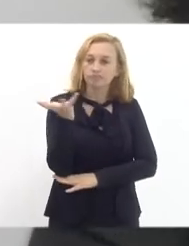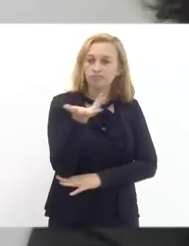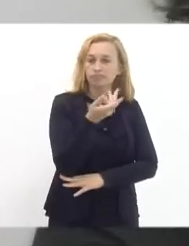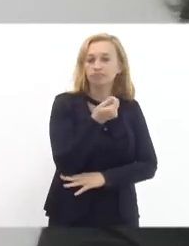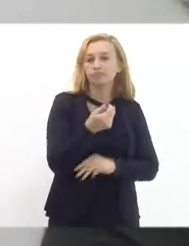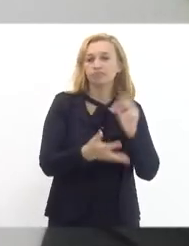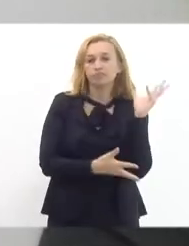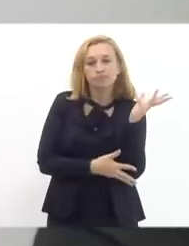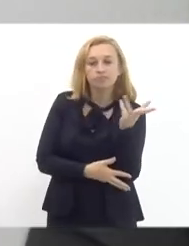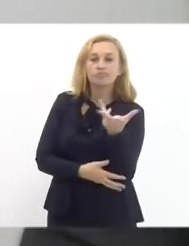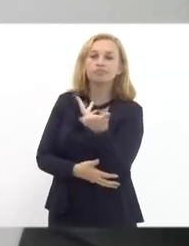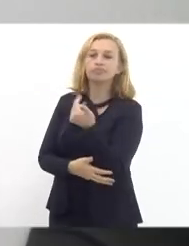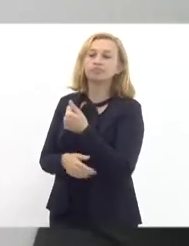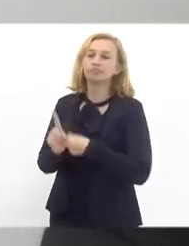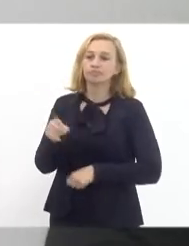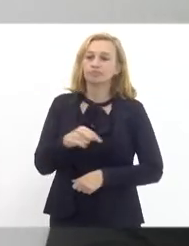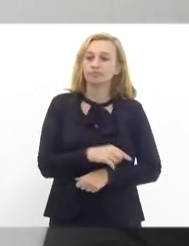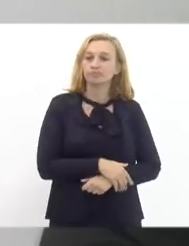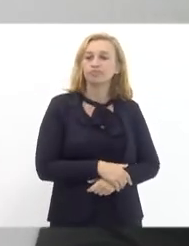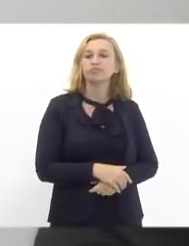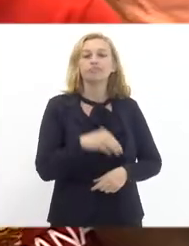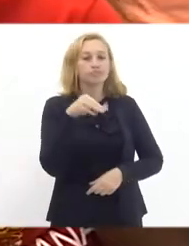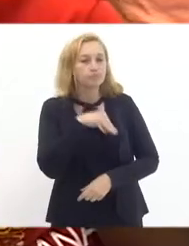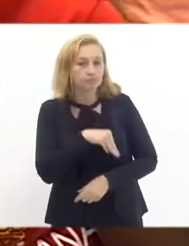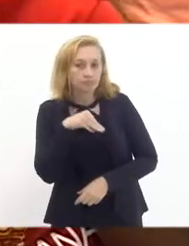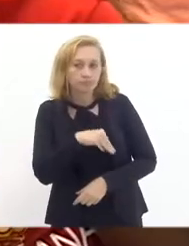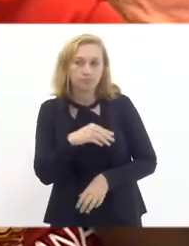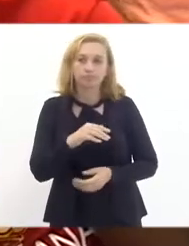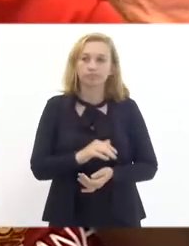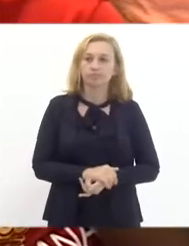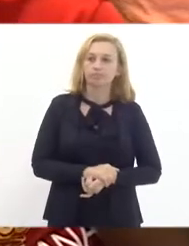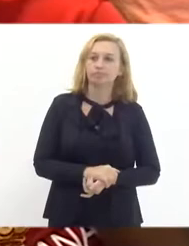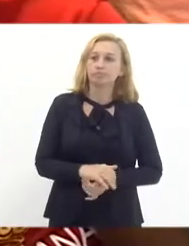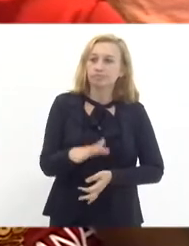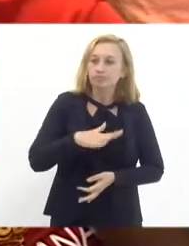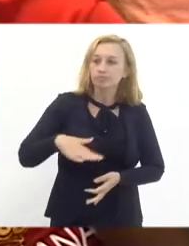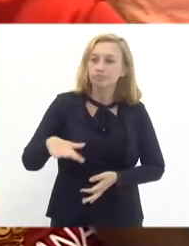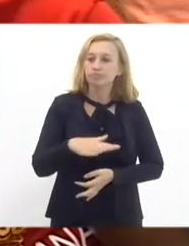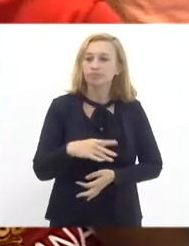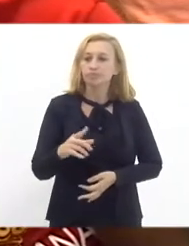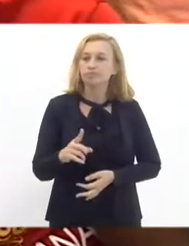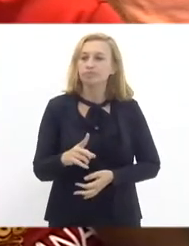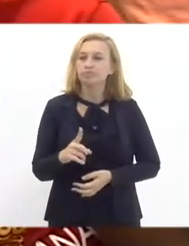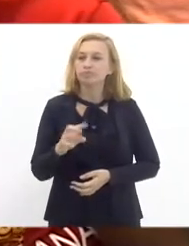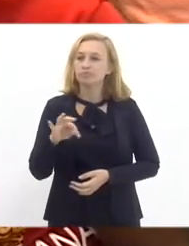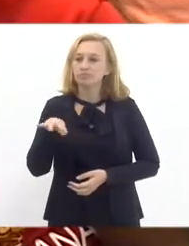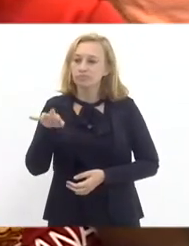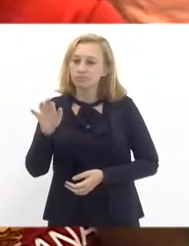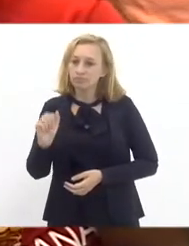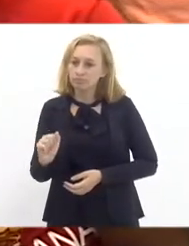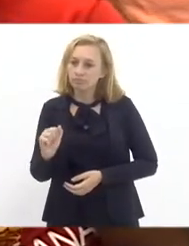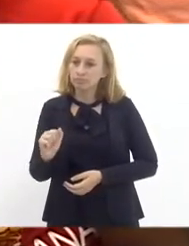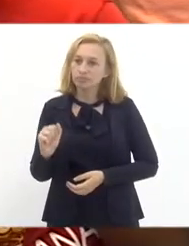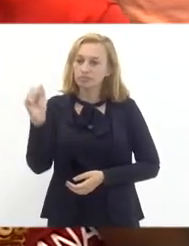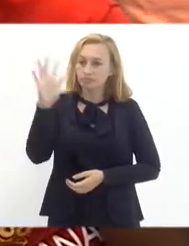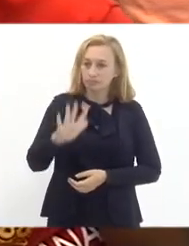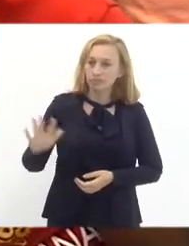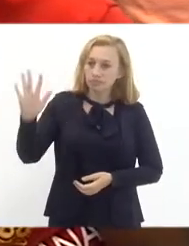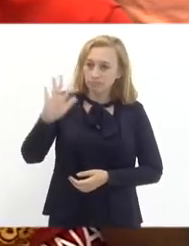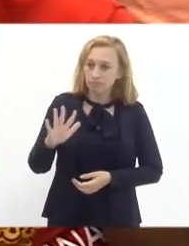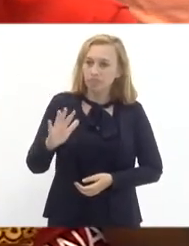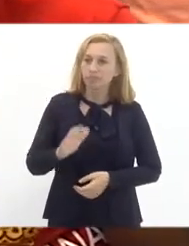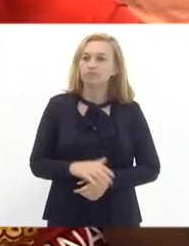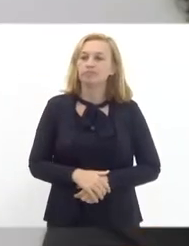né, da matemática, nas áreas das nossas licenciaturas em geral, do letramento